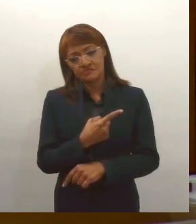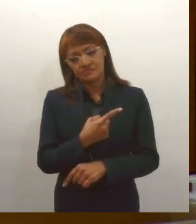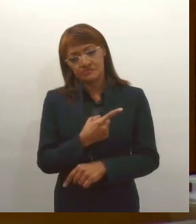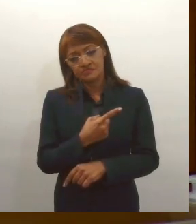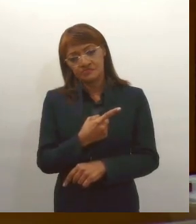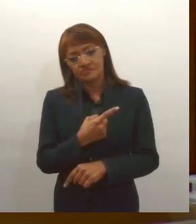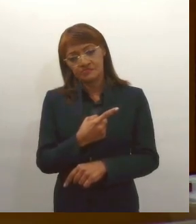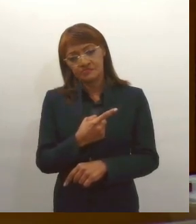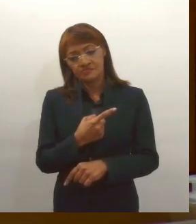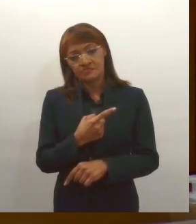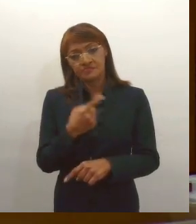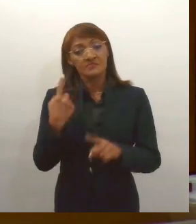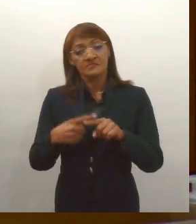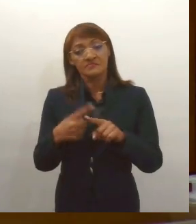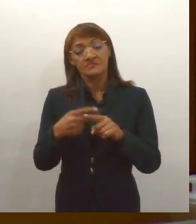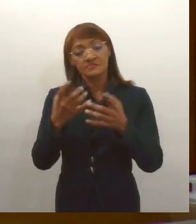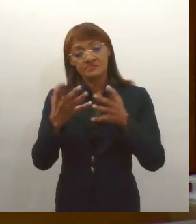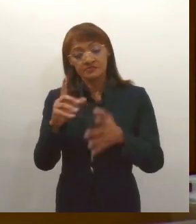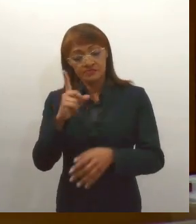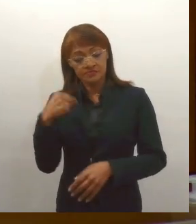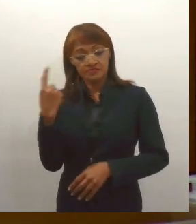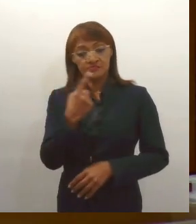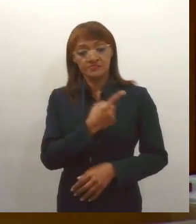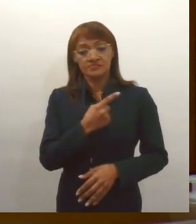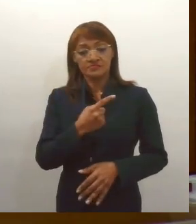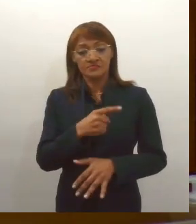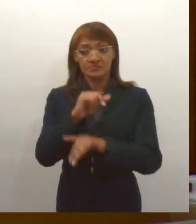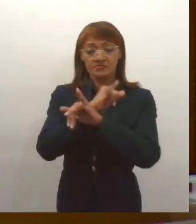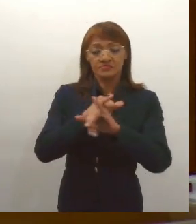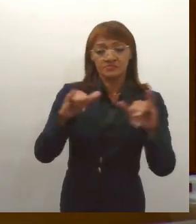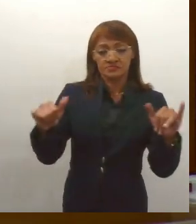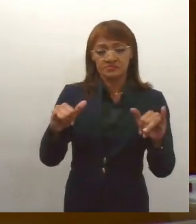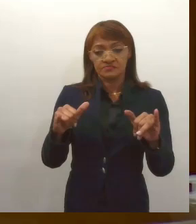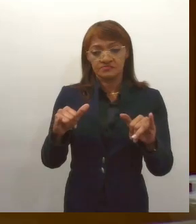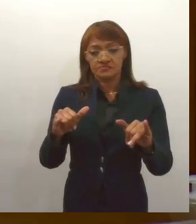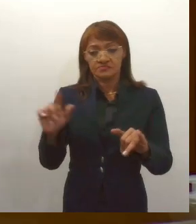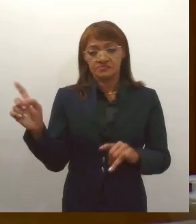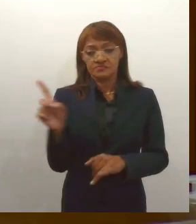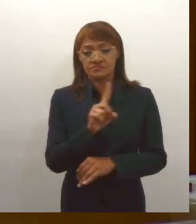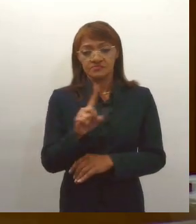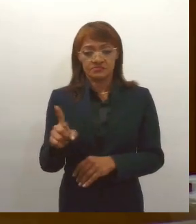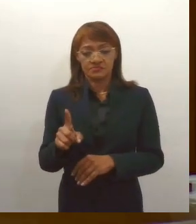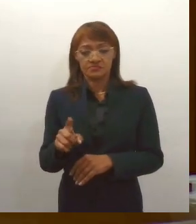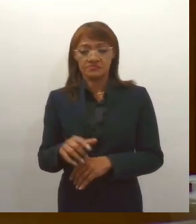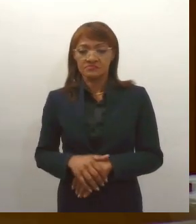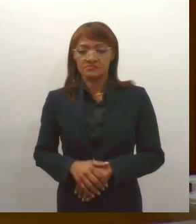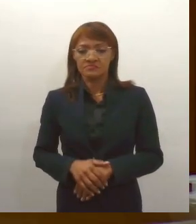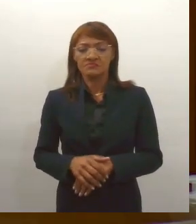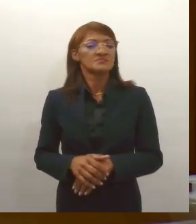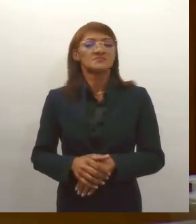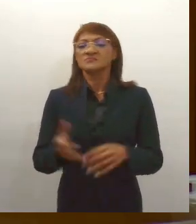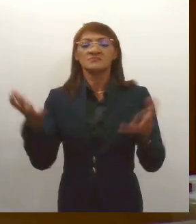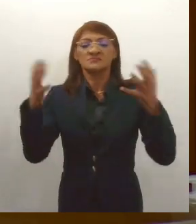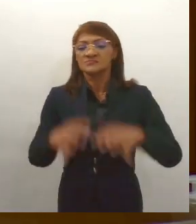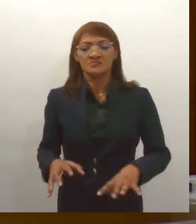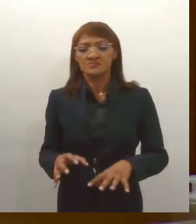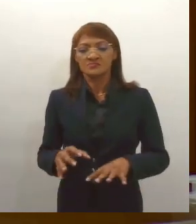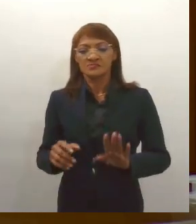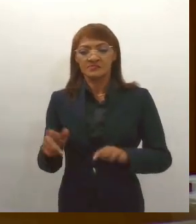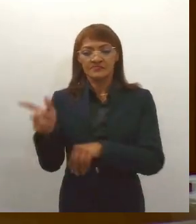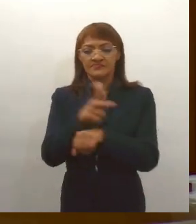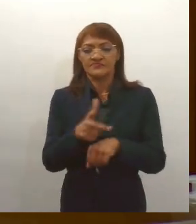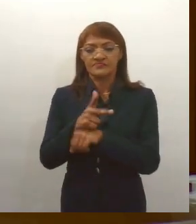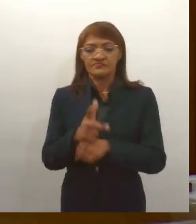de nossas corpas de nossas falas eu nem divulgo nem vídeo nem compartilho Porque infelizmente